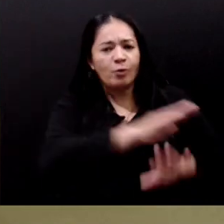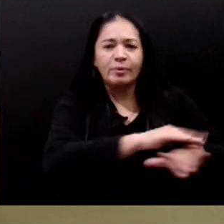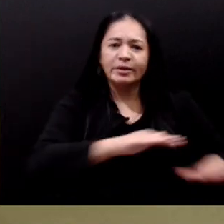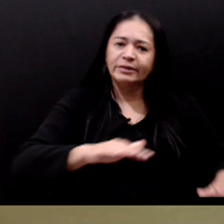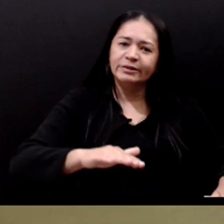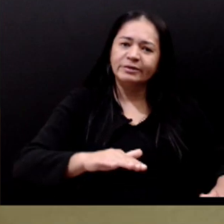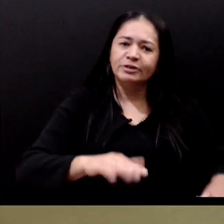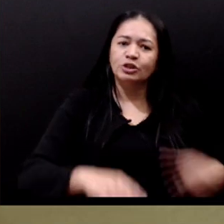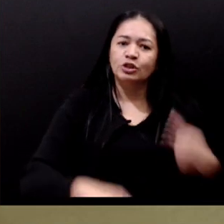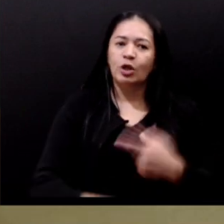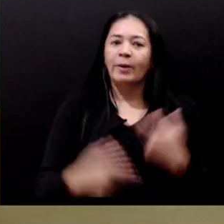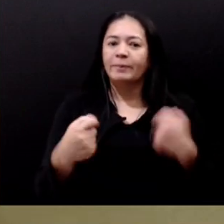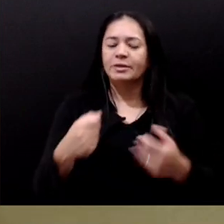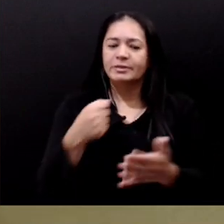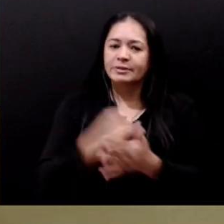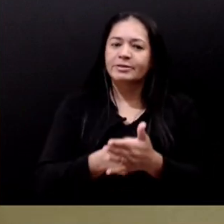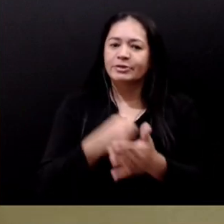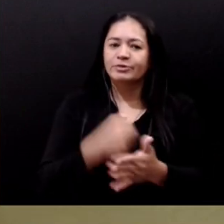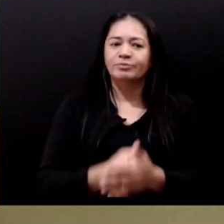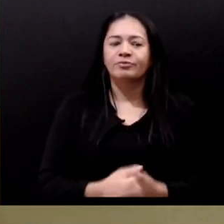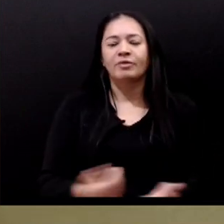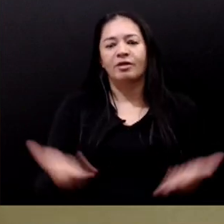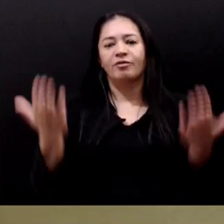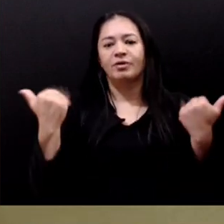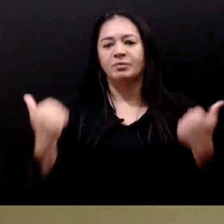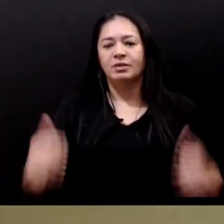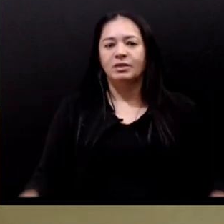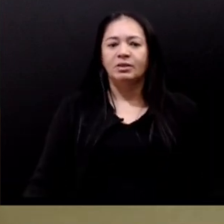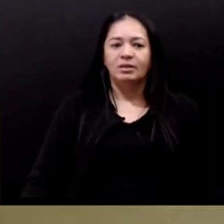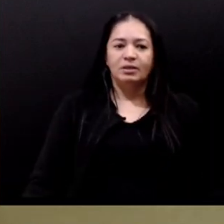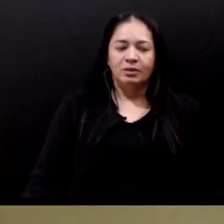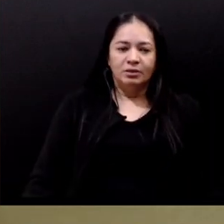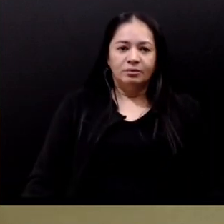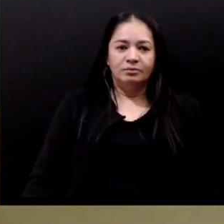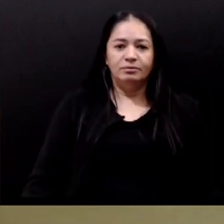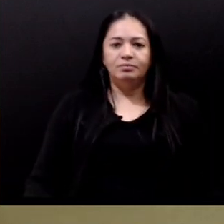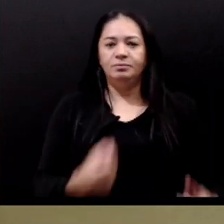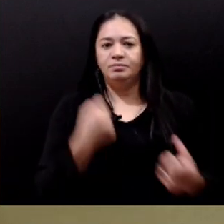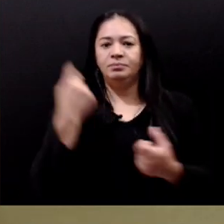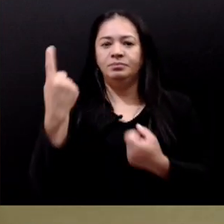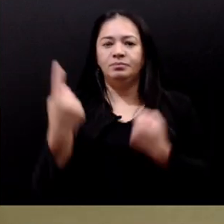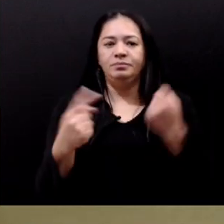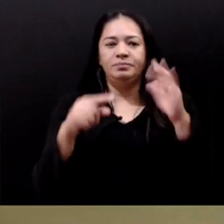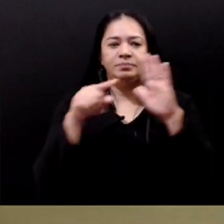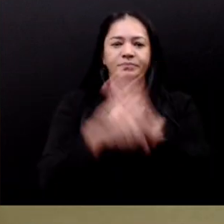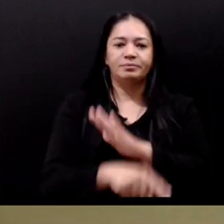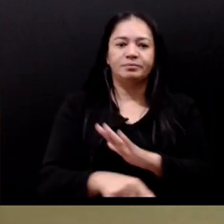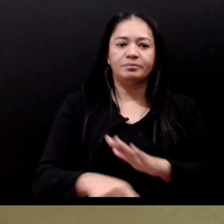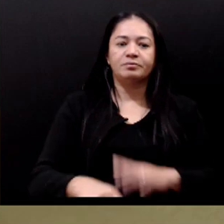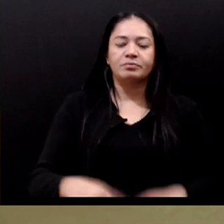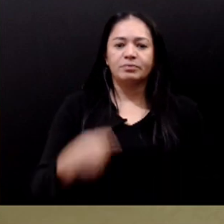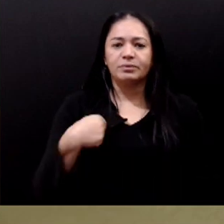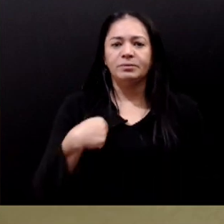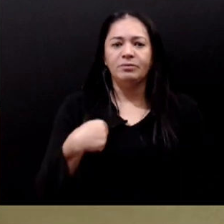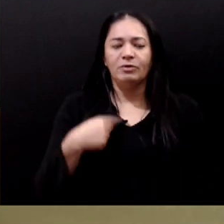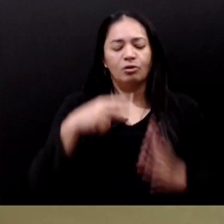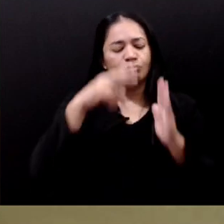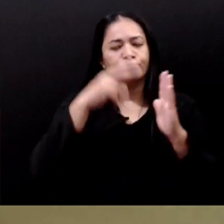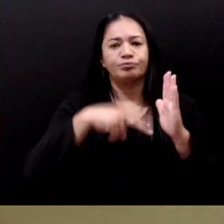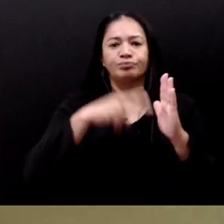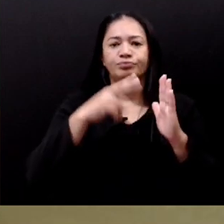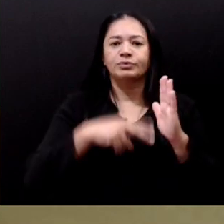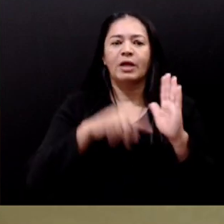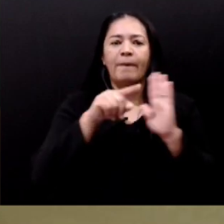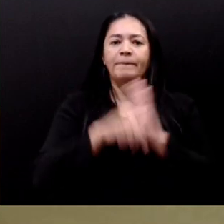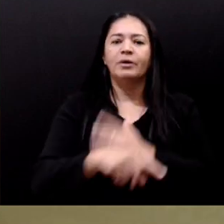persistir, tá. Vamos lá, produção, pode passar pra gente aí algumas perguntas? Eu vou ler aqui as perguntas dos nossos telespectadores, o pessoal que